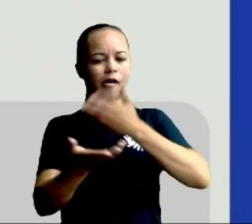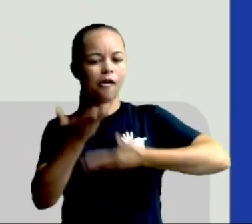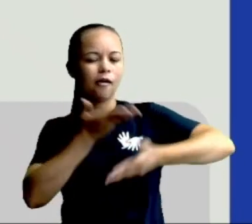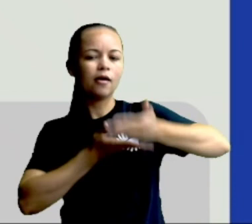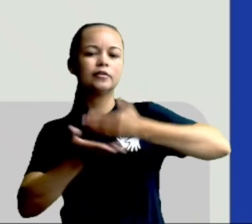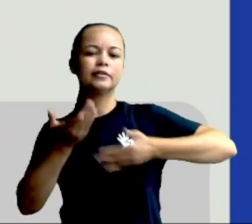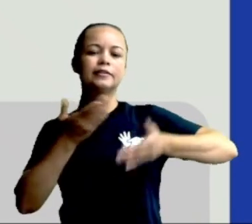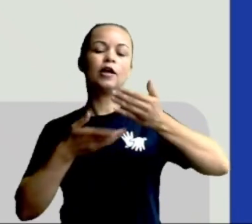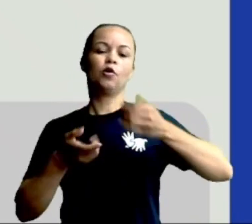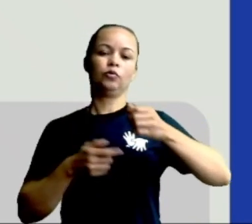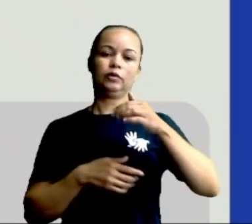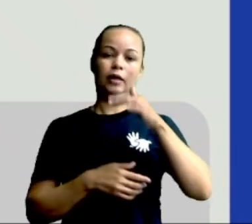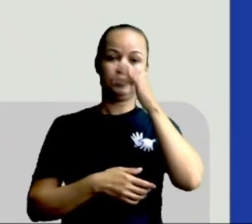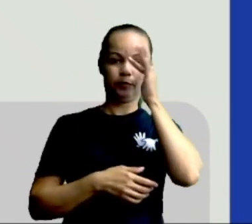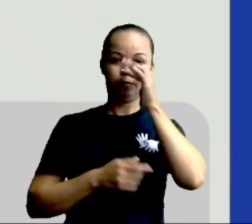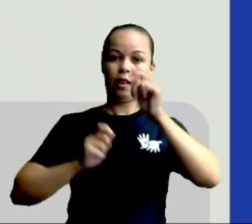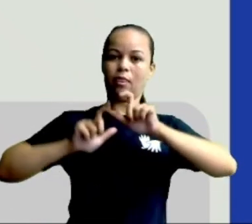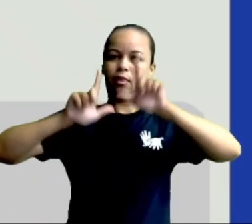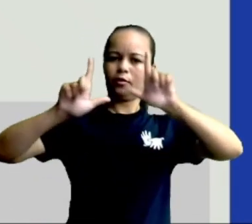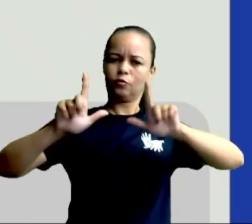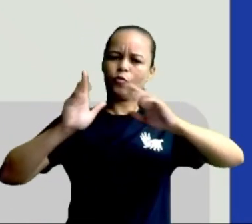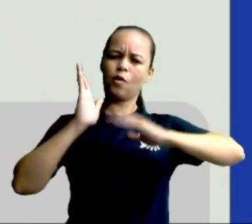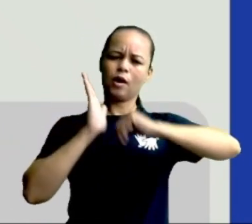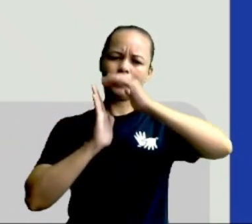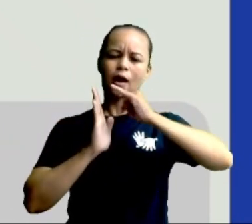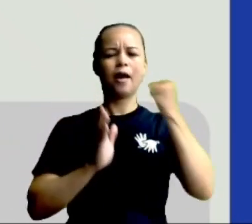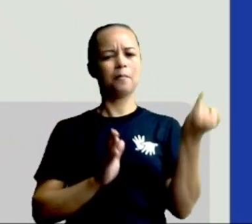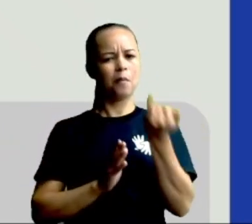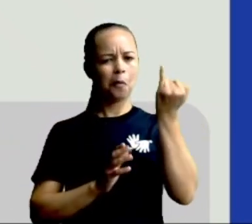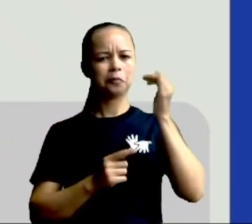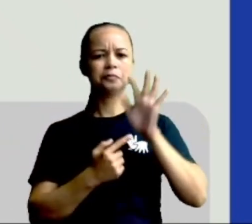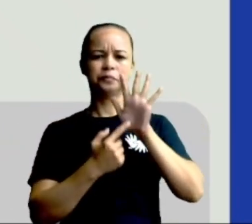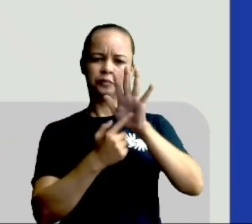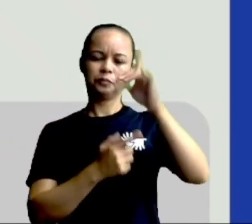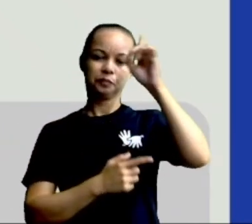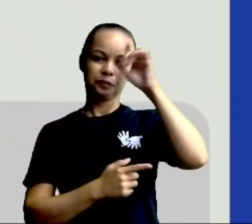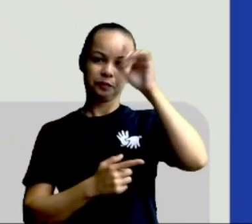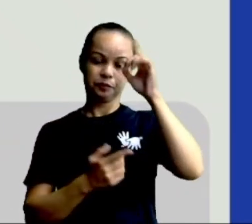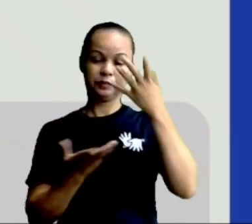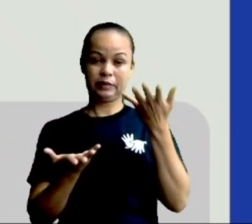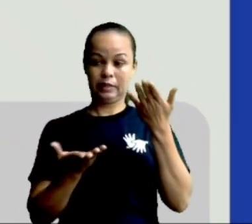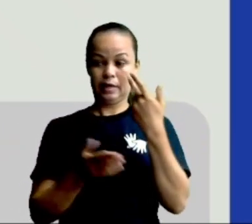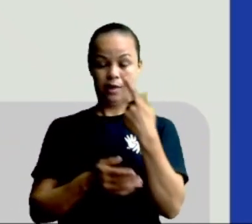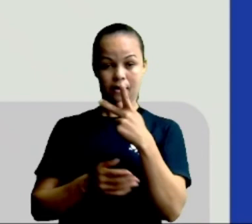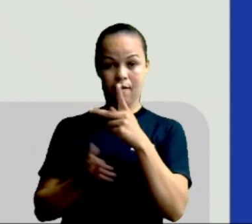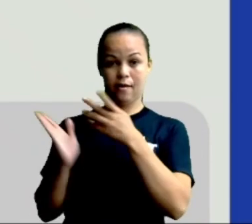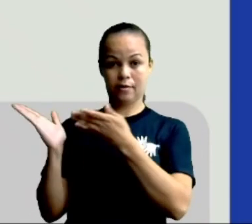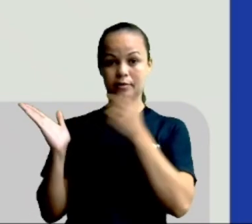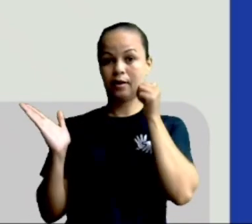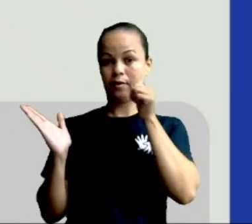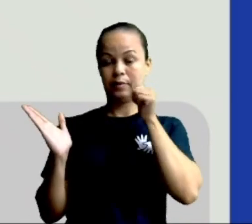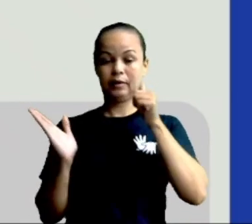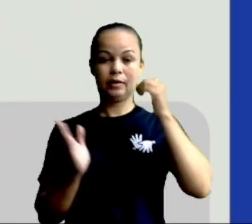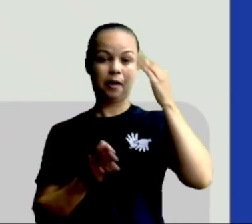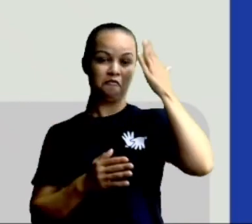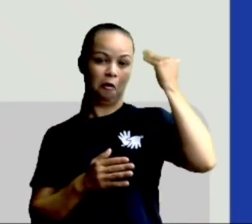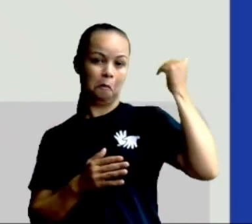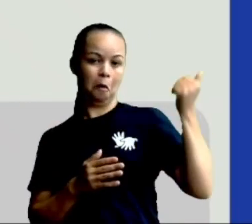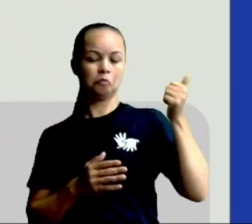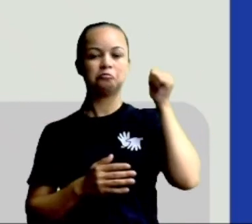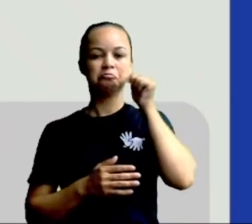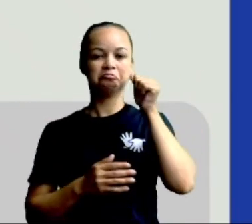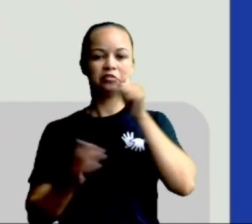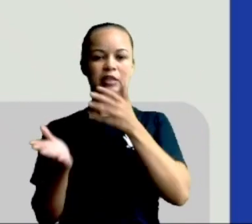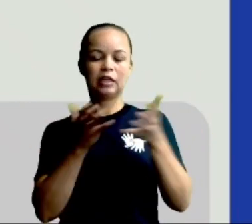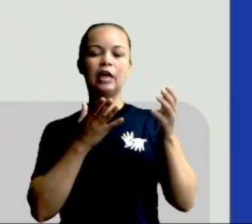mostrando a importância em nosso cotidiano. Essa pintora aí, famosíssima, e que eu tenho uma admiração muito